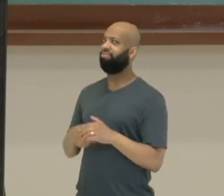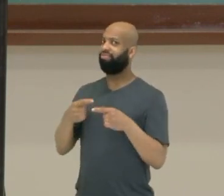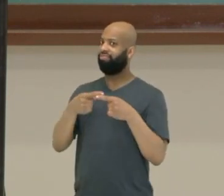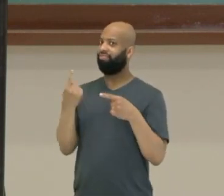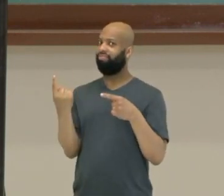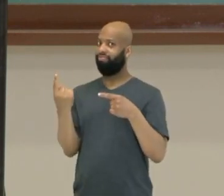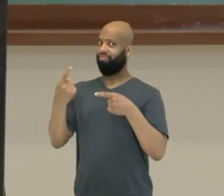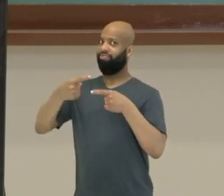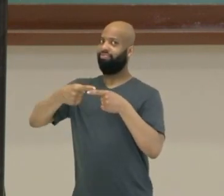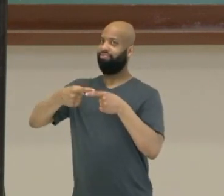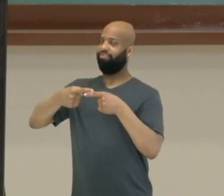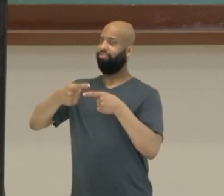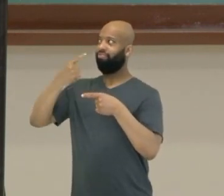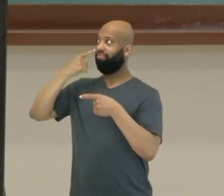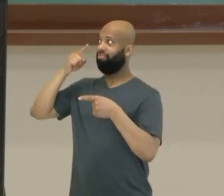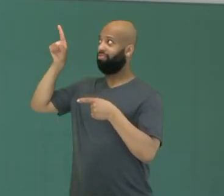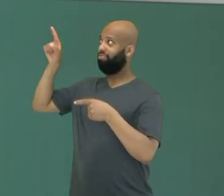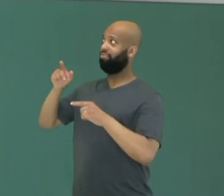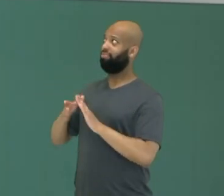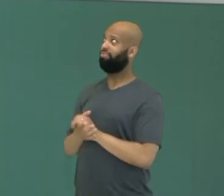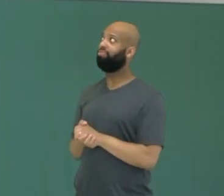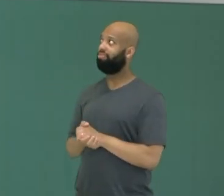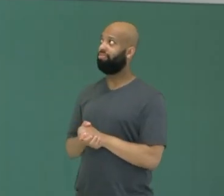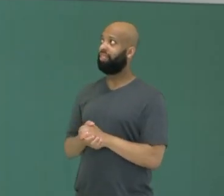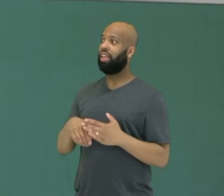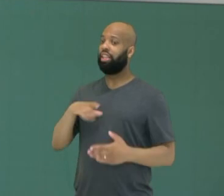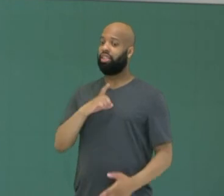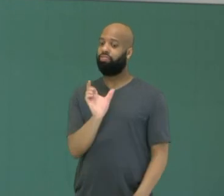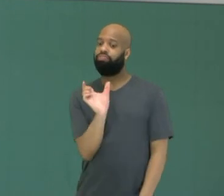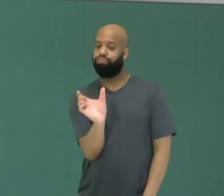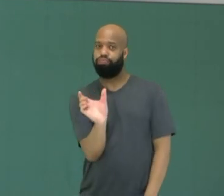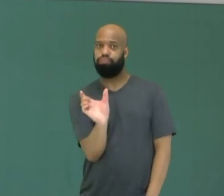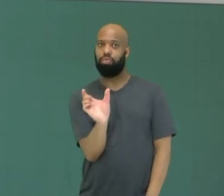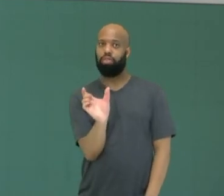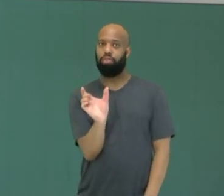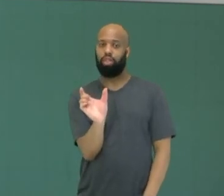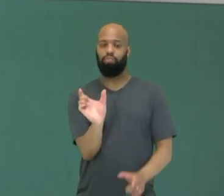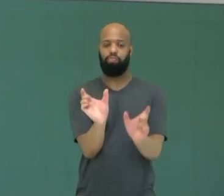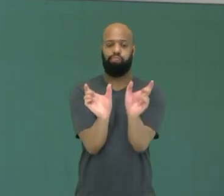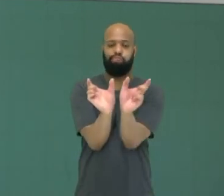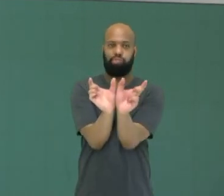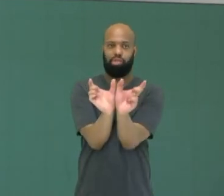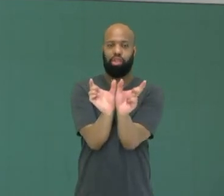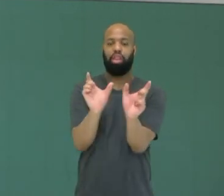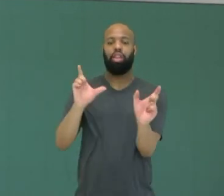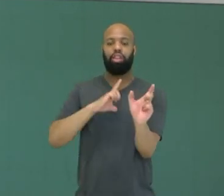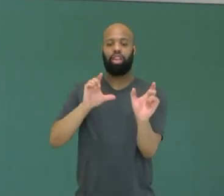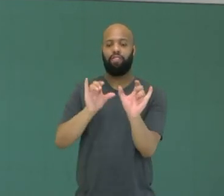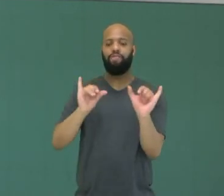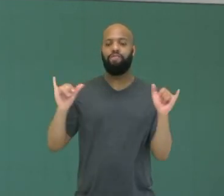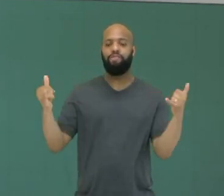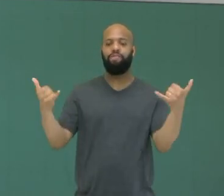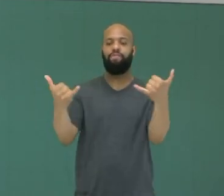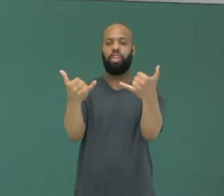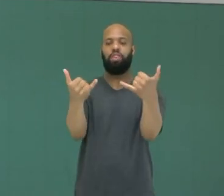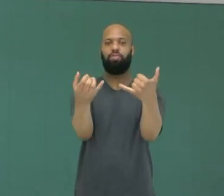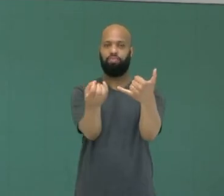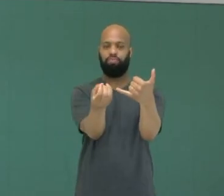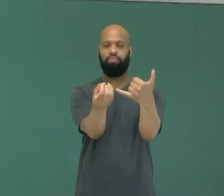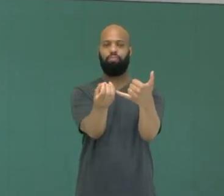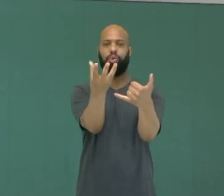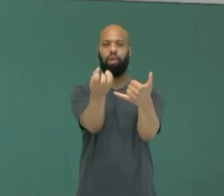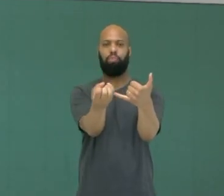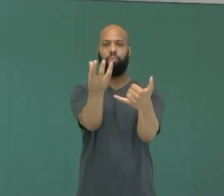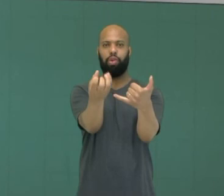ficar fechado? Então repare bem. Nós temos a fonte, as 2 pilhas, o fio que vai conduzir e aqui na ponta